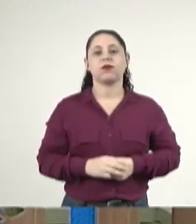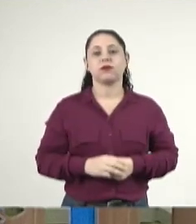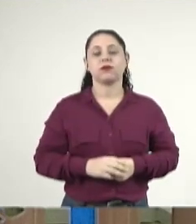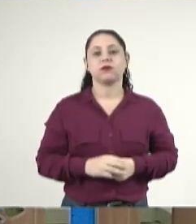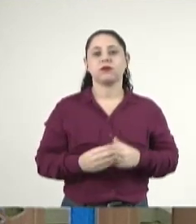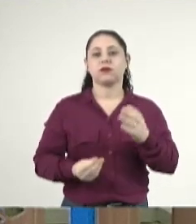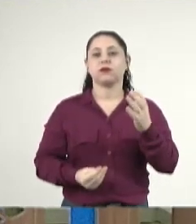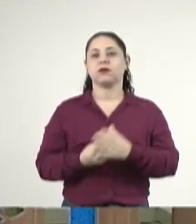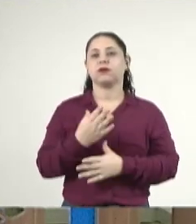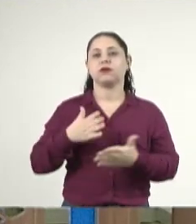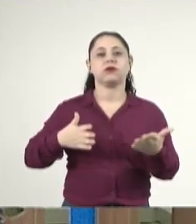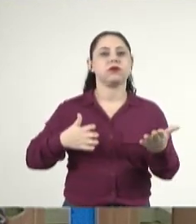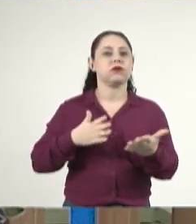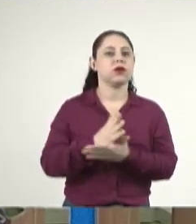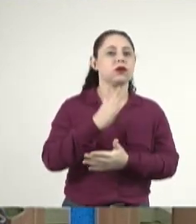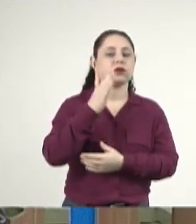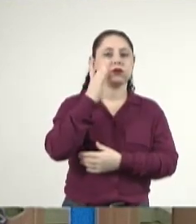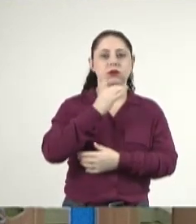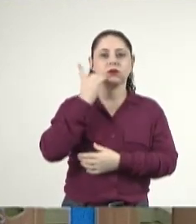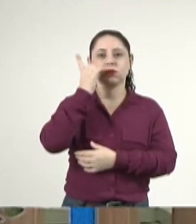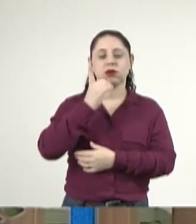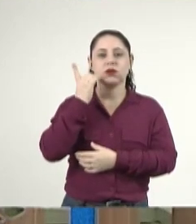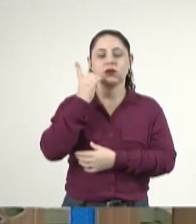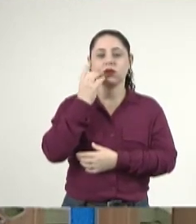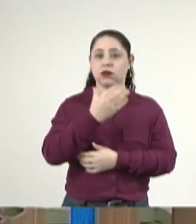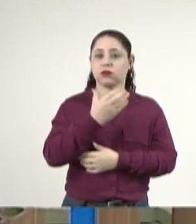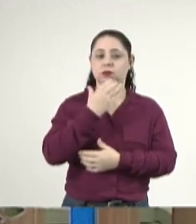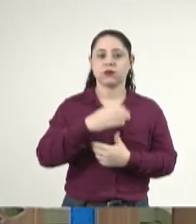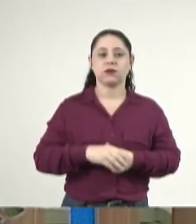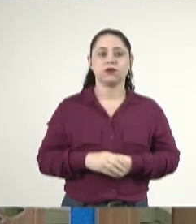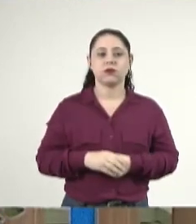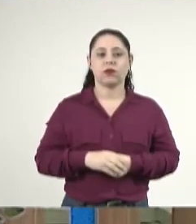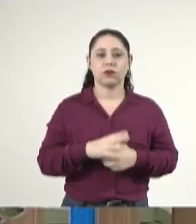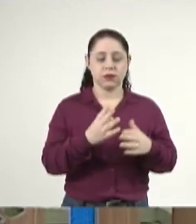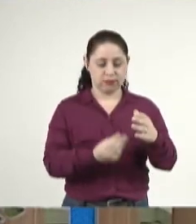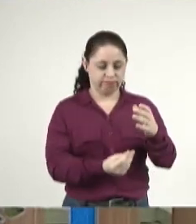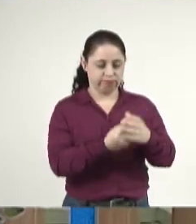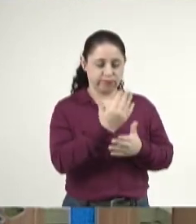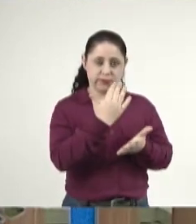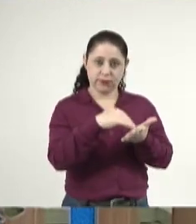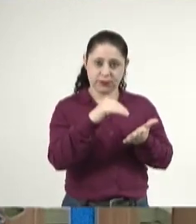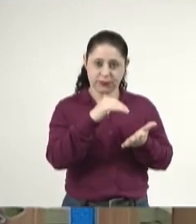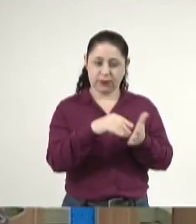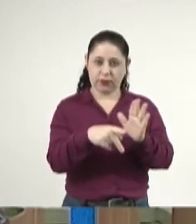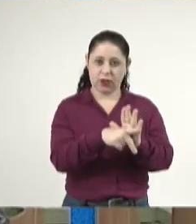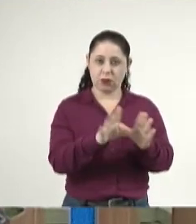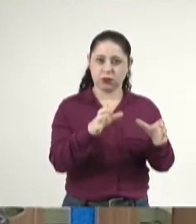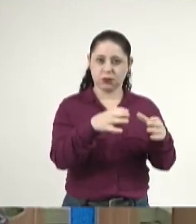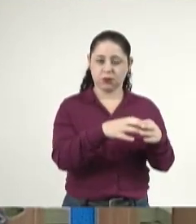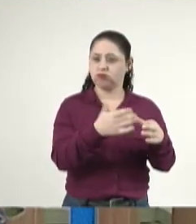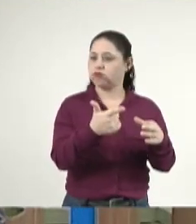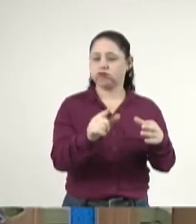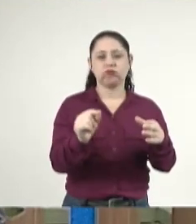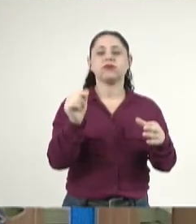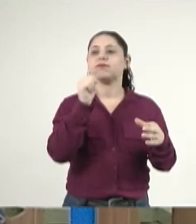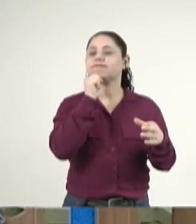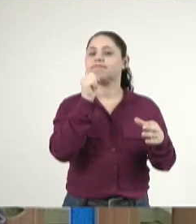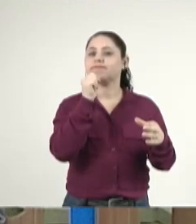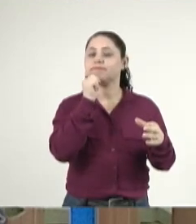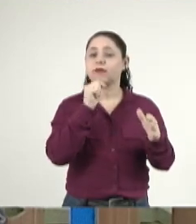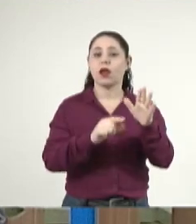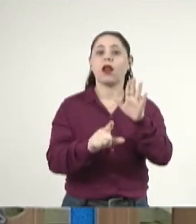criada, aprovada aqui pelos deputados lá em dezembro, e com a criação dessa pasta, não havia ainda, né, nessa lei